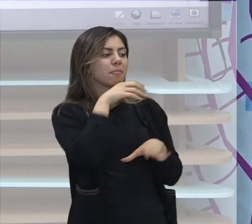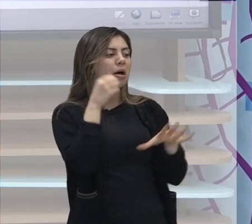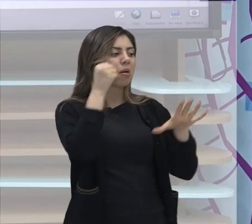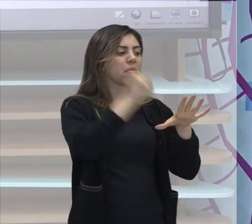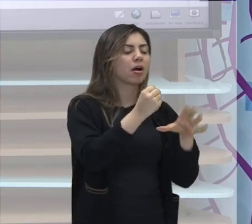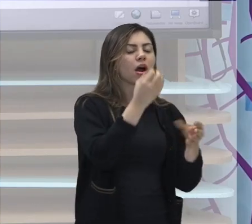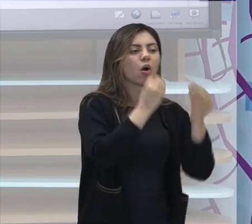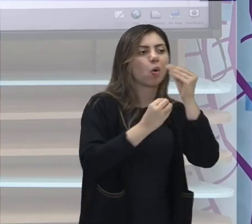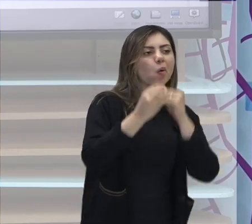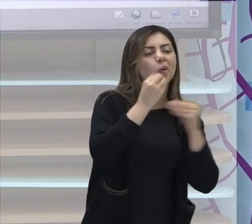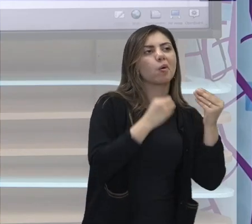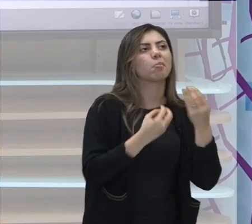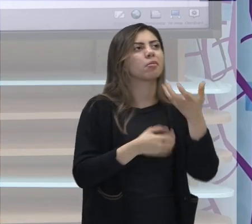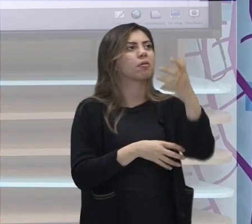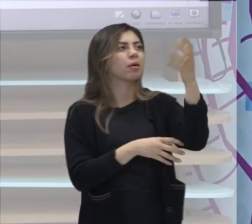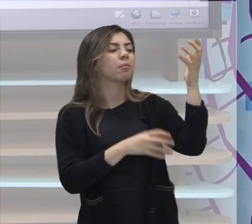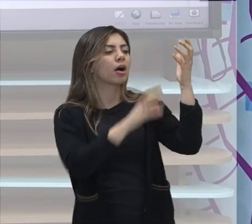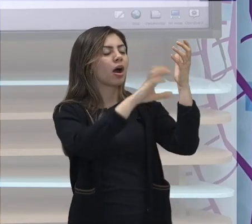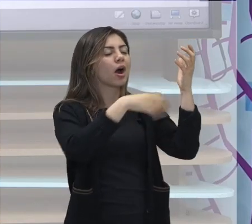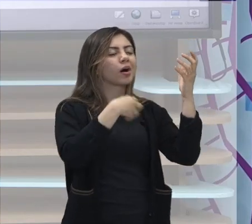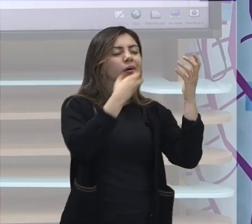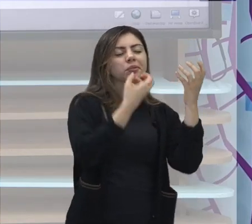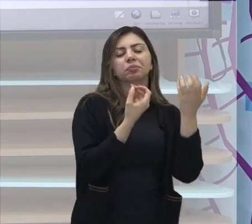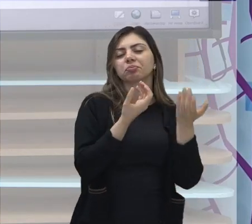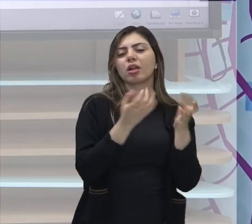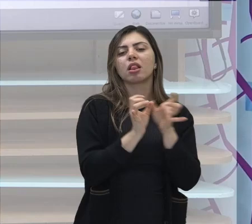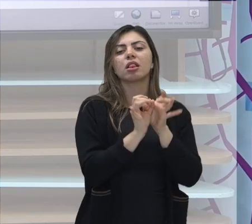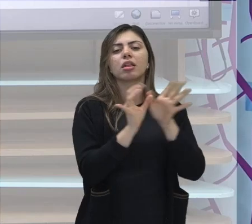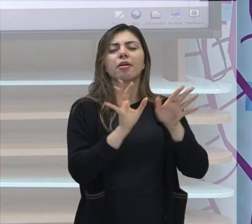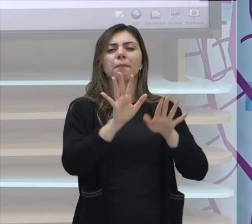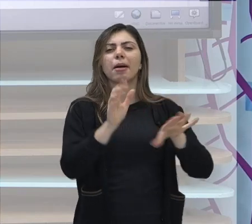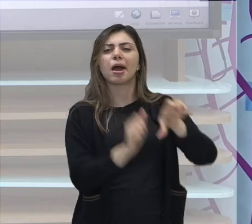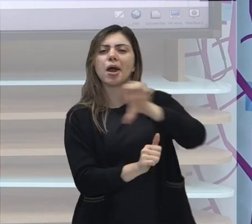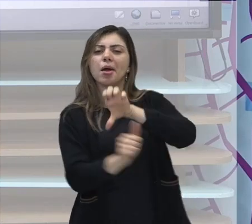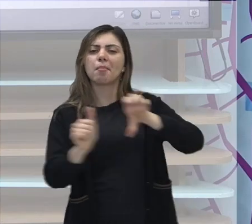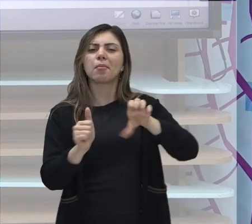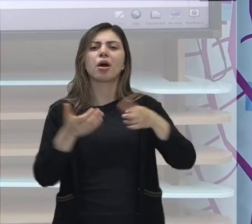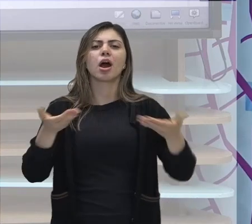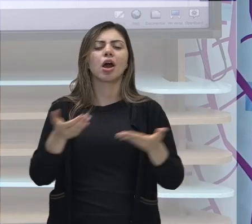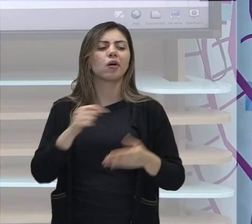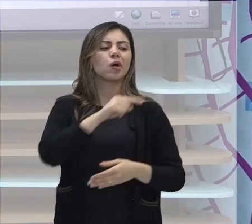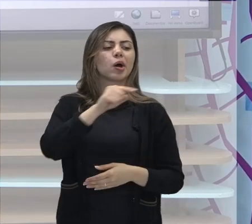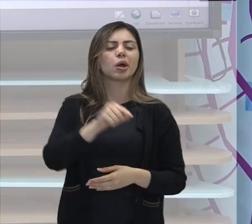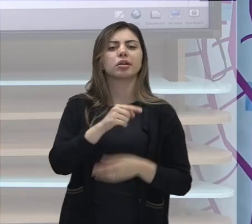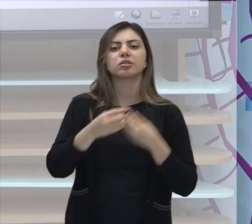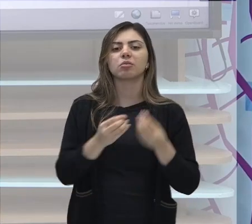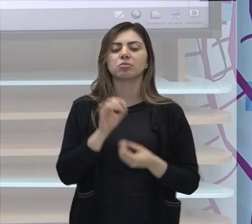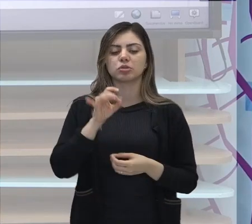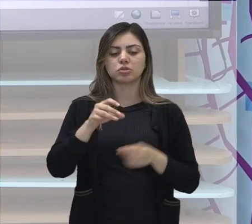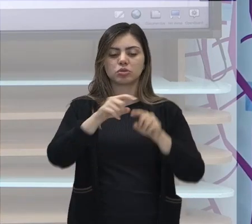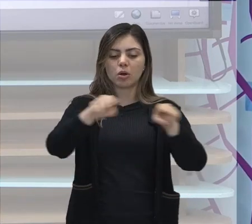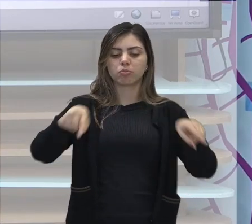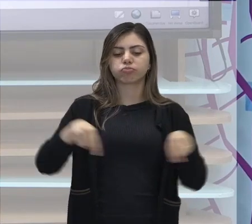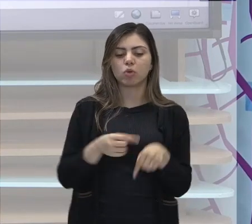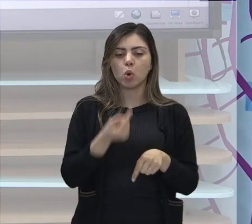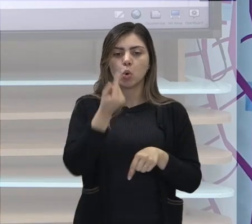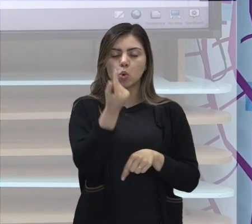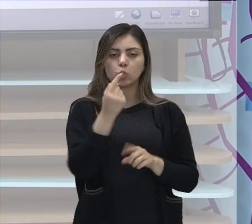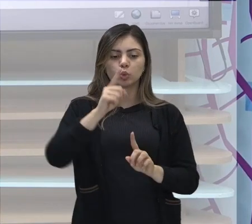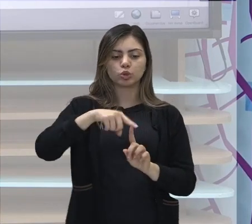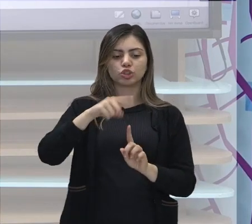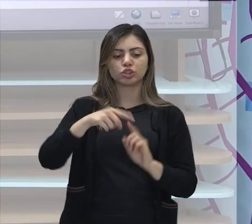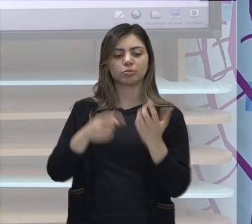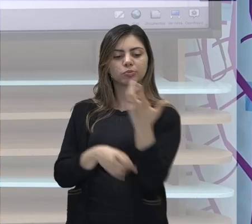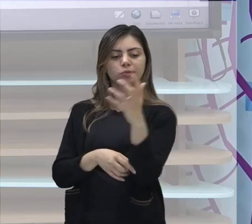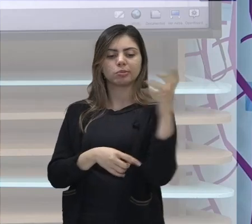né? Agora não, você tem uma população que está empregada numa lógica de que eu vou plantar somente um produto para